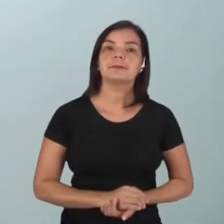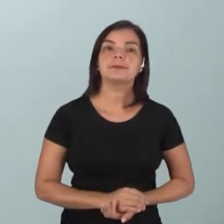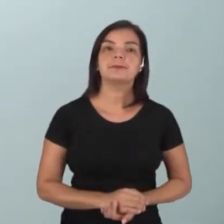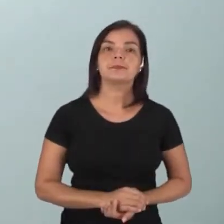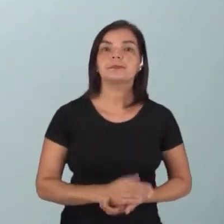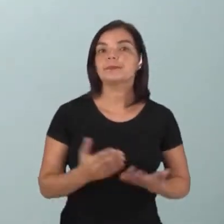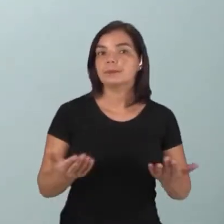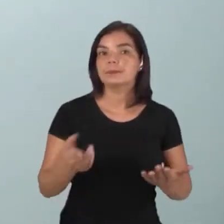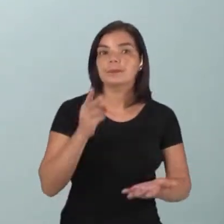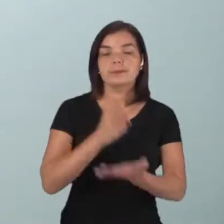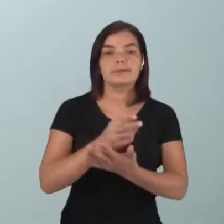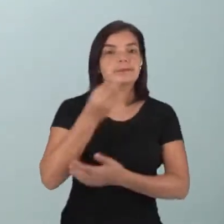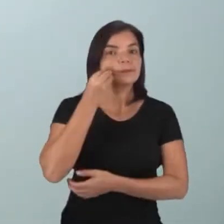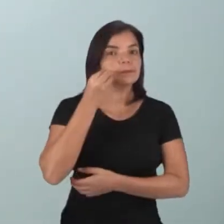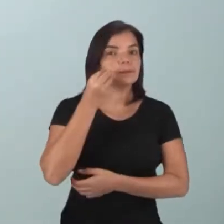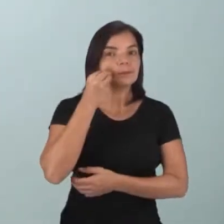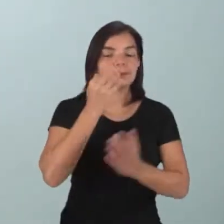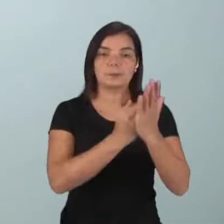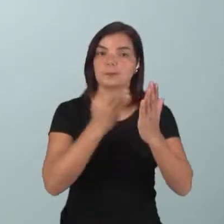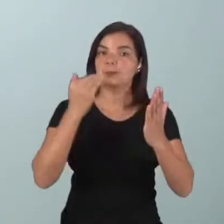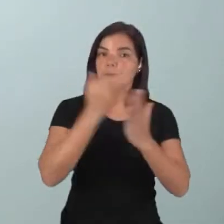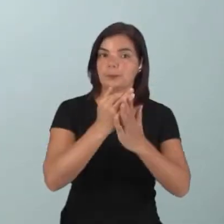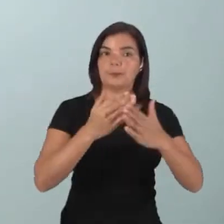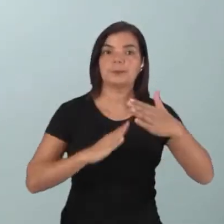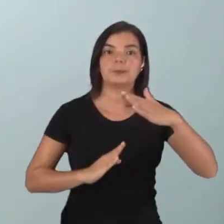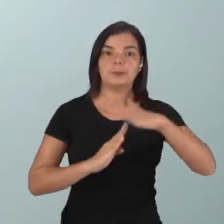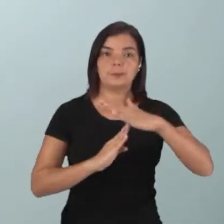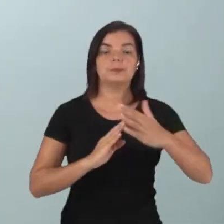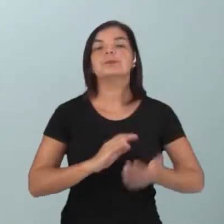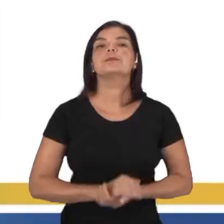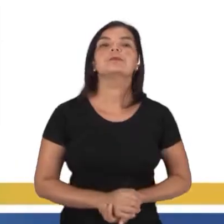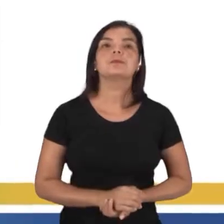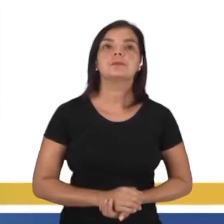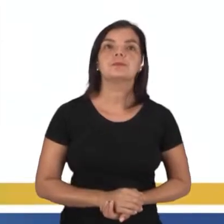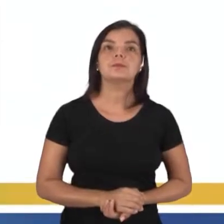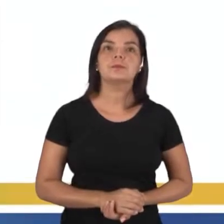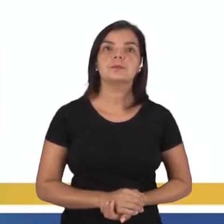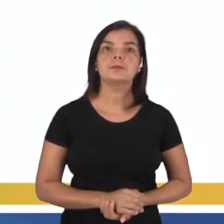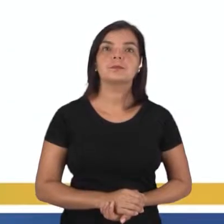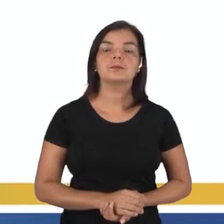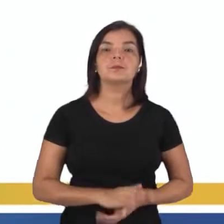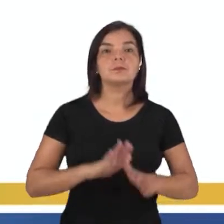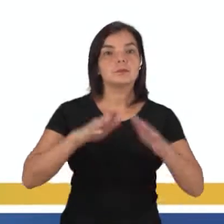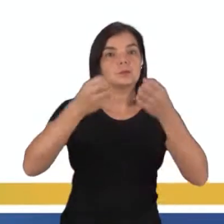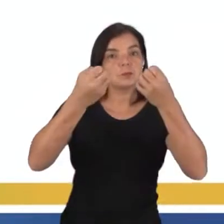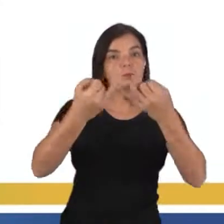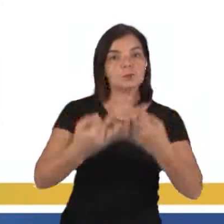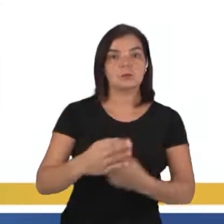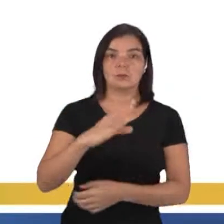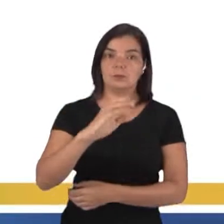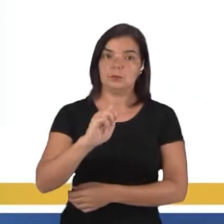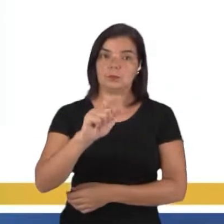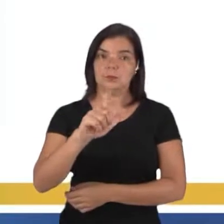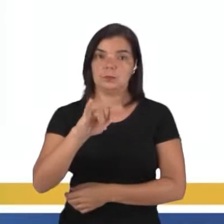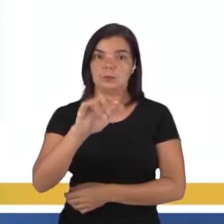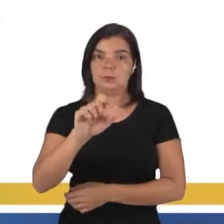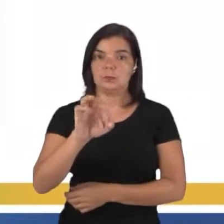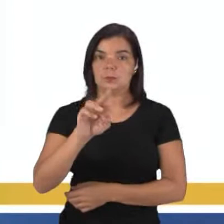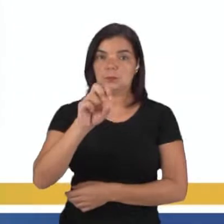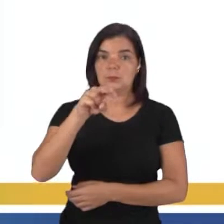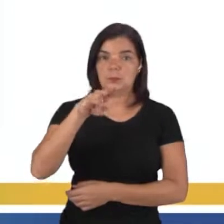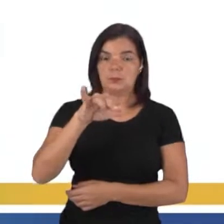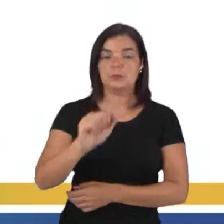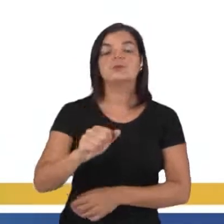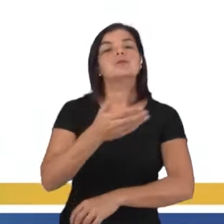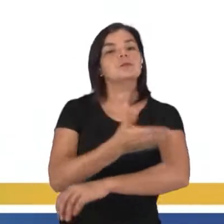mesmice, né? Então sempre tentar superar os seus limites. Continuando. Quando falamos de calistenia, o treino pode ser